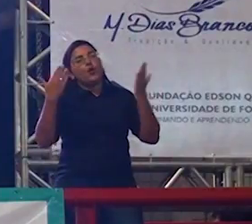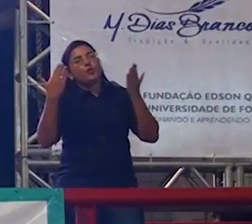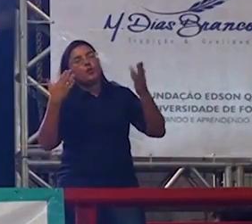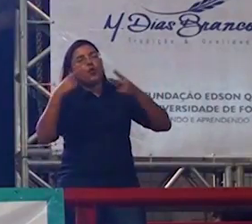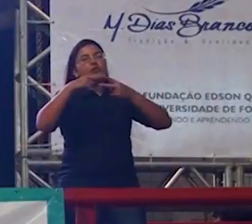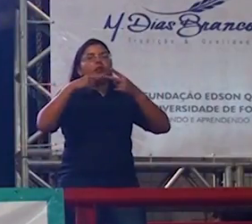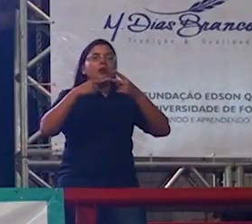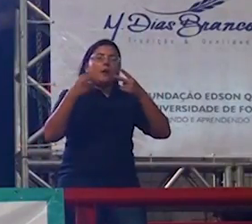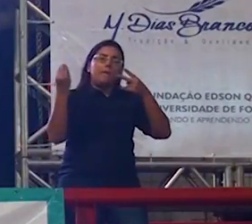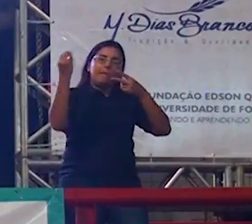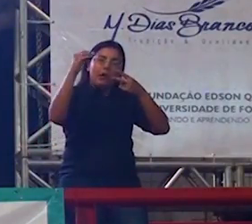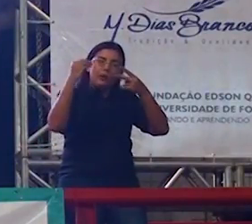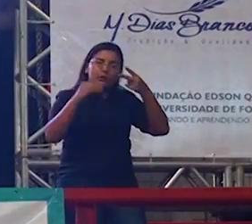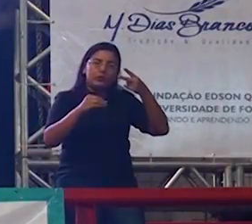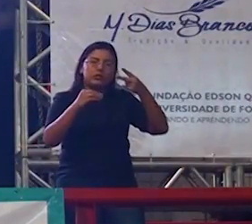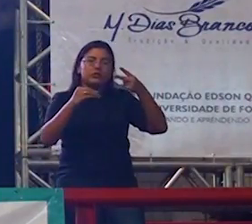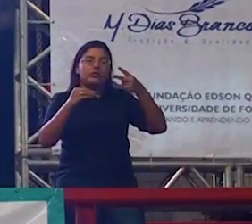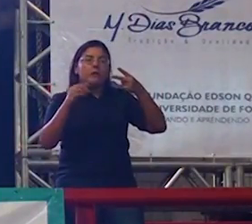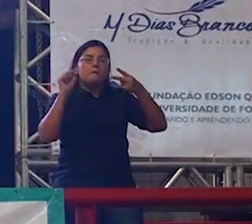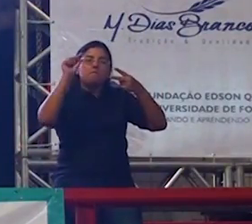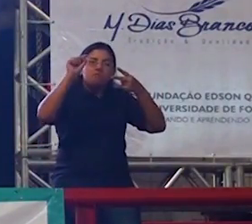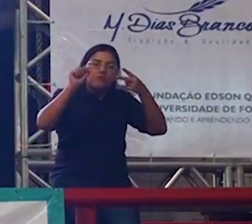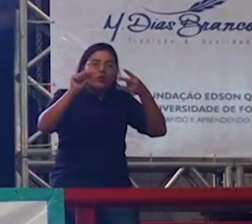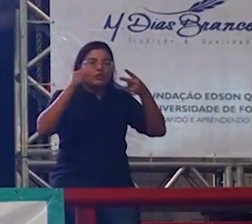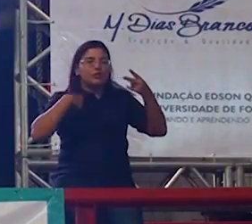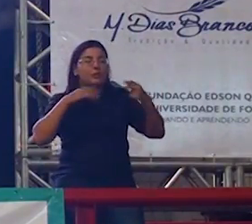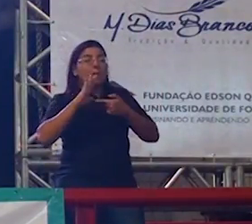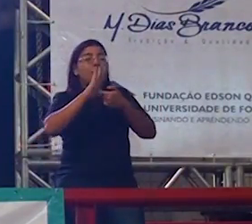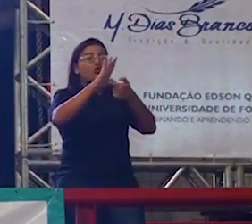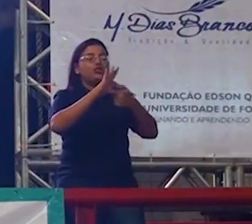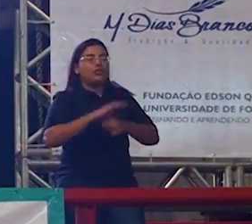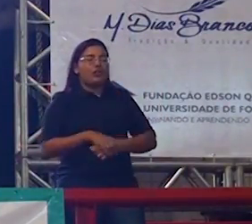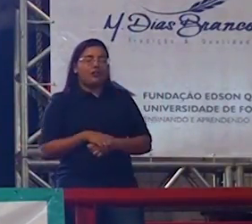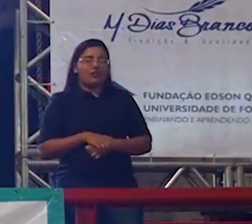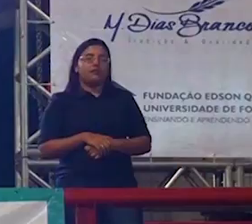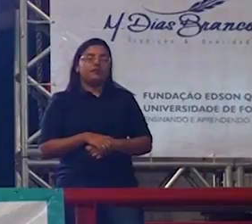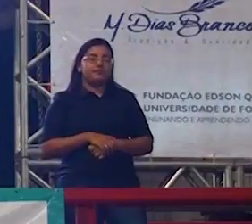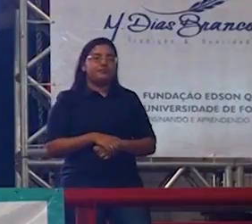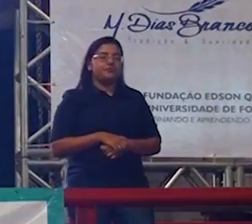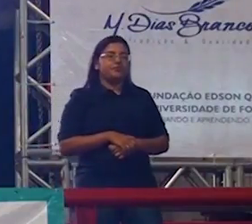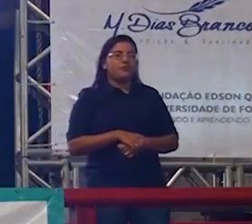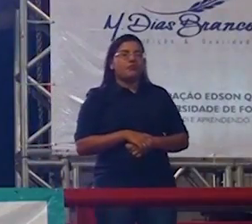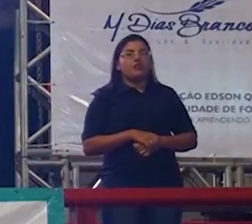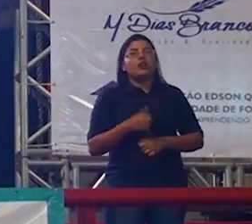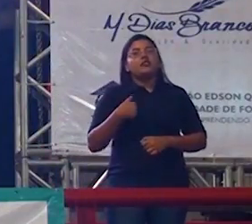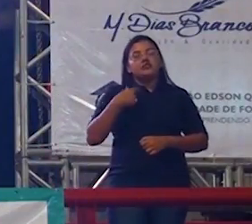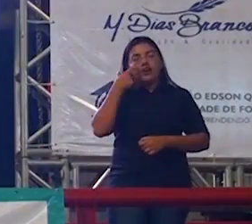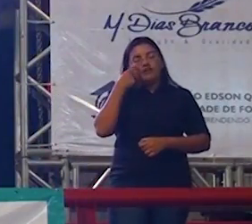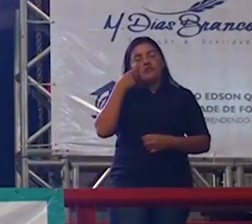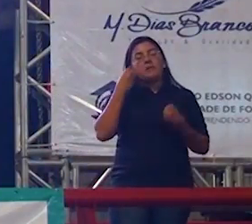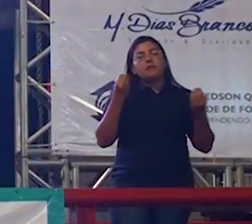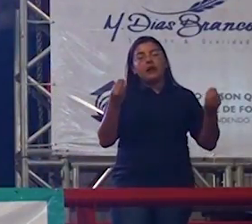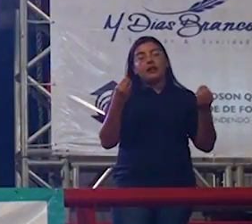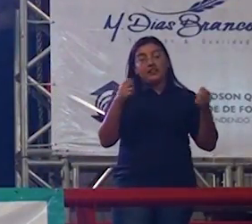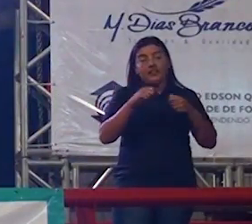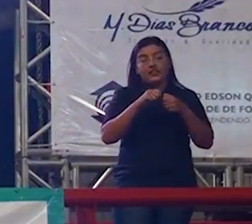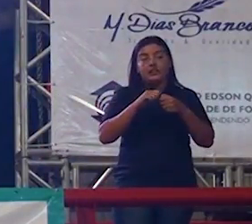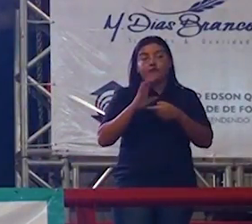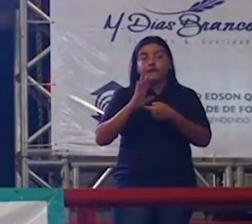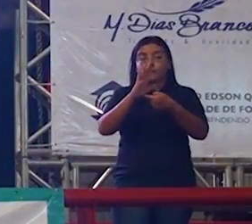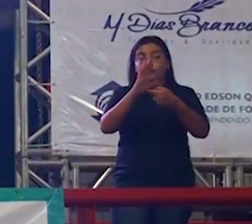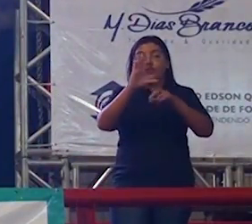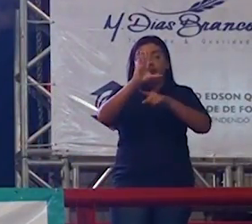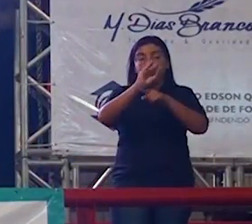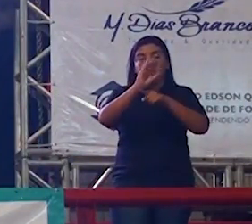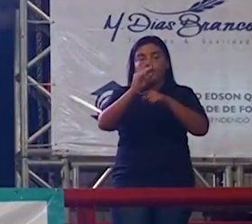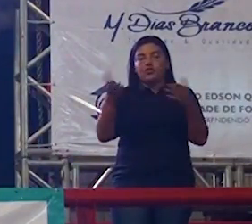2 itens, eu coloco um pontozinho de exclamação. Vocês vão já ver para que eu faço isso, e eu vou mostrar a